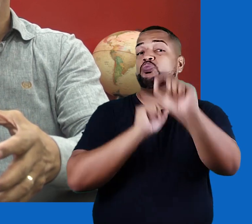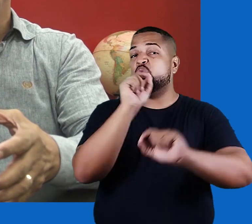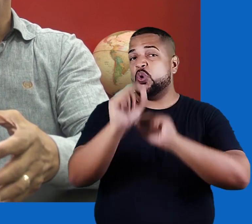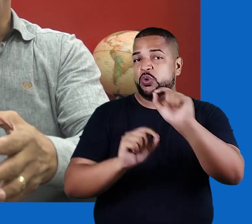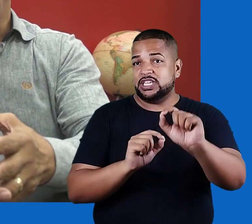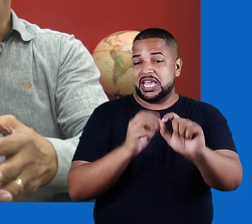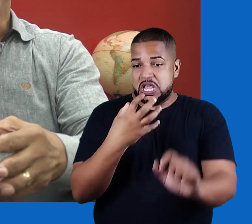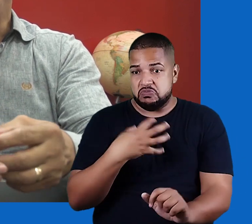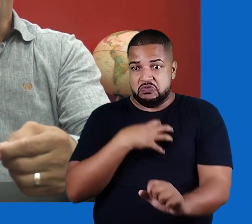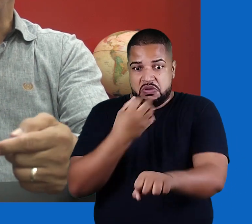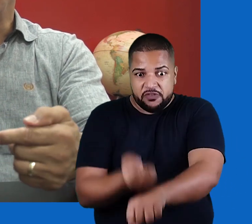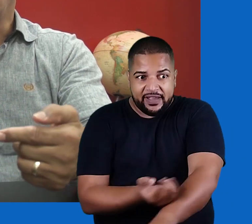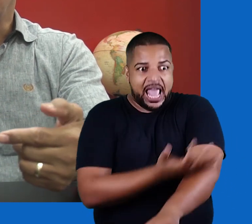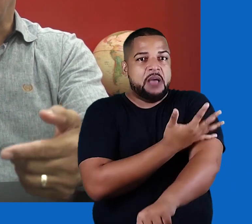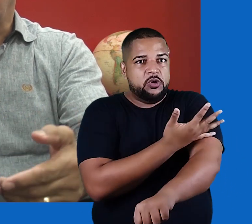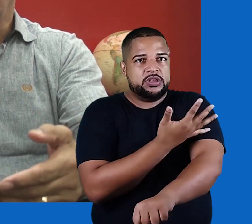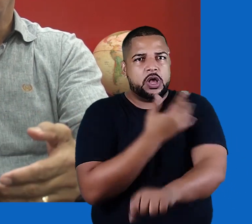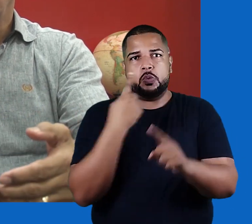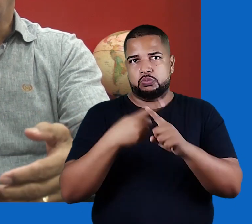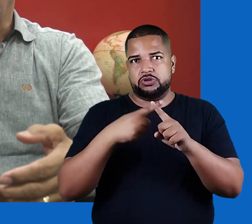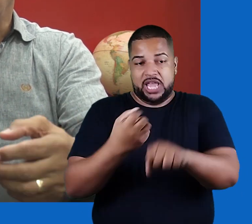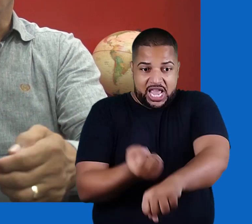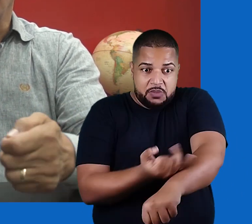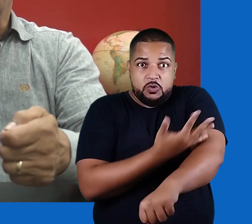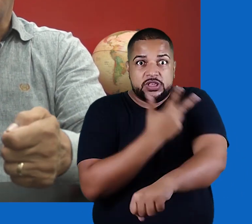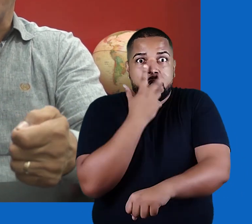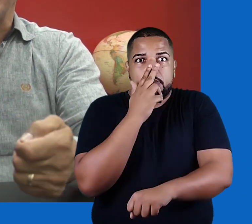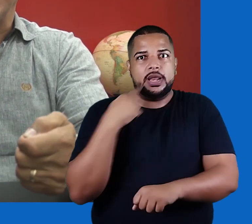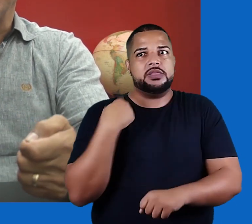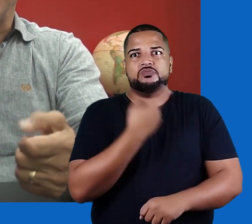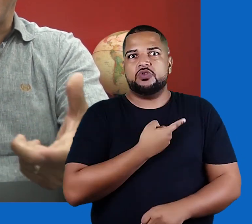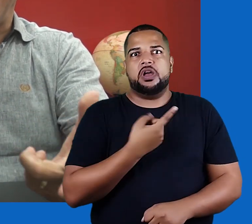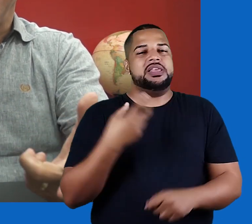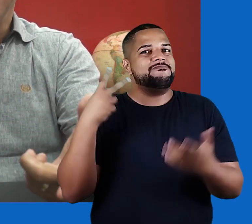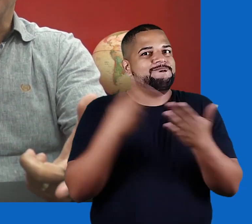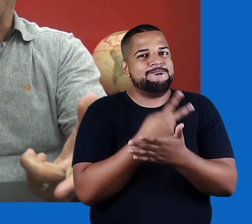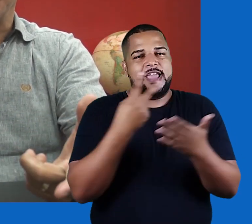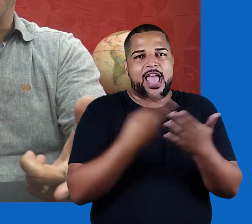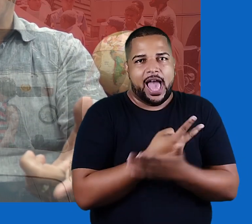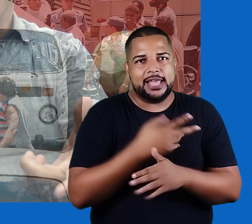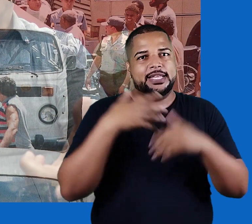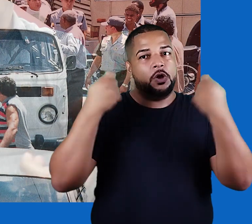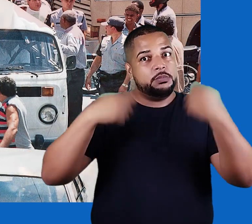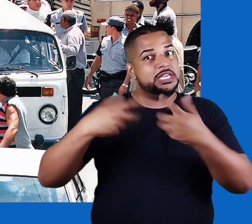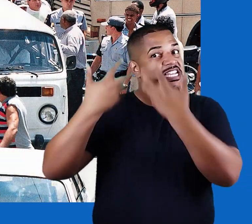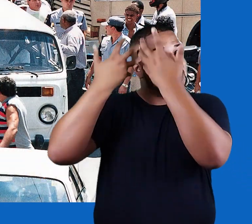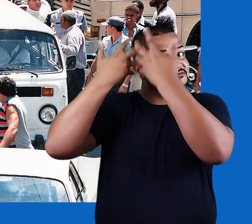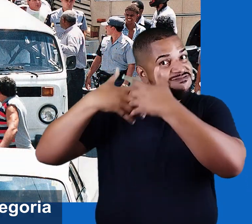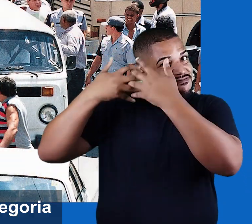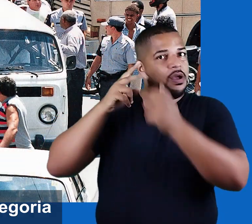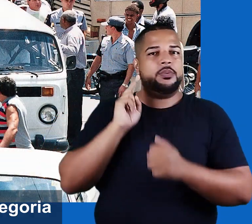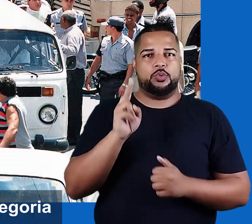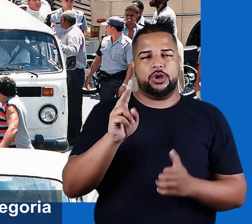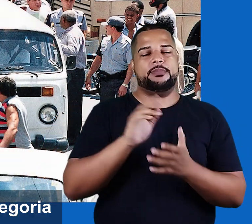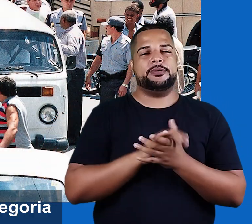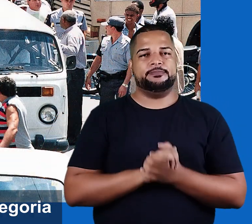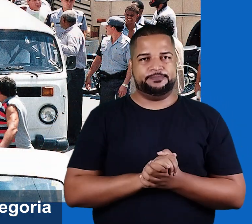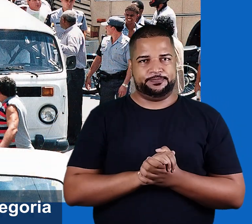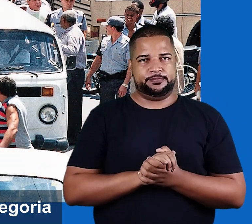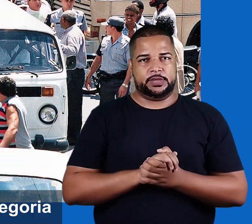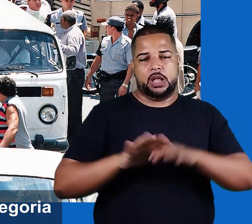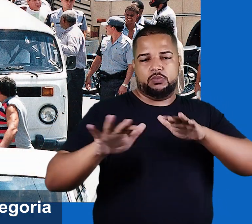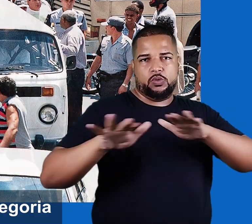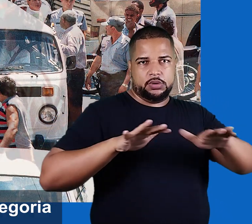podemos atuar pela emoção, porque a emoção nos convida, né, a errar o tempo todo. A mobilização e